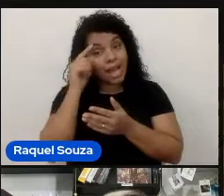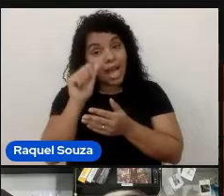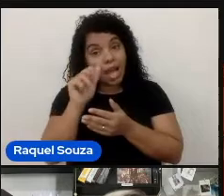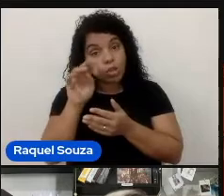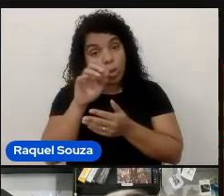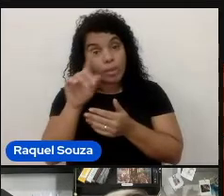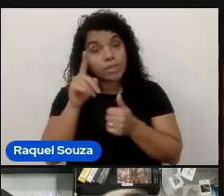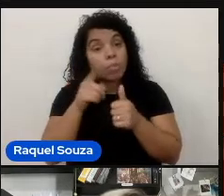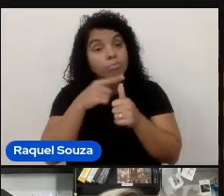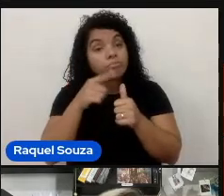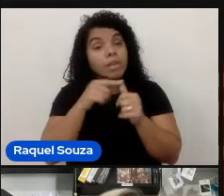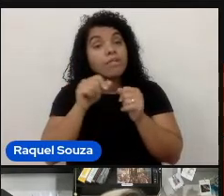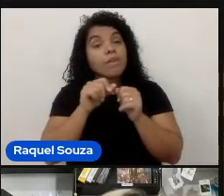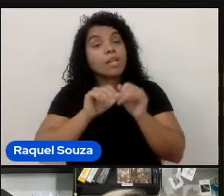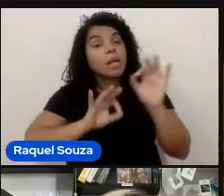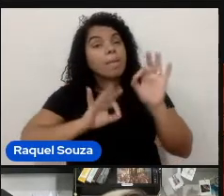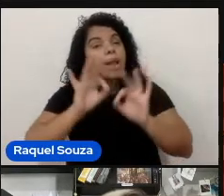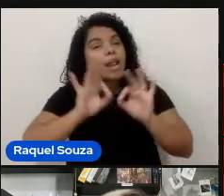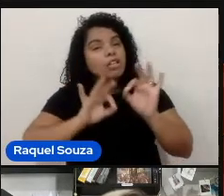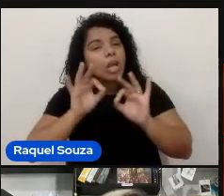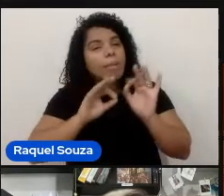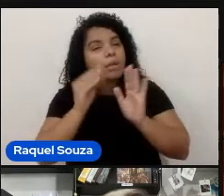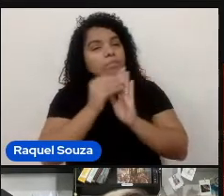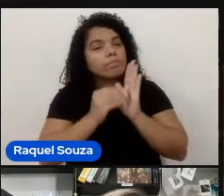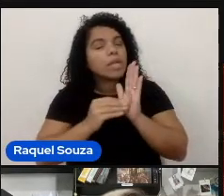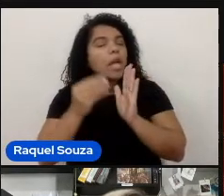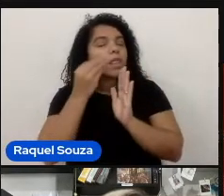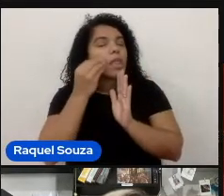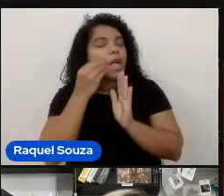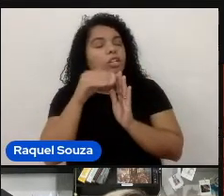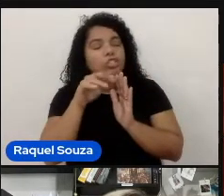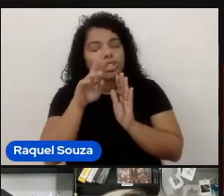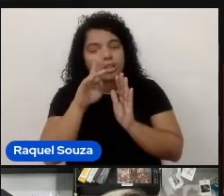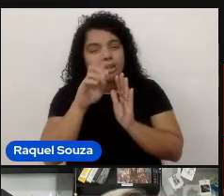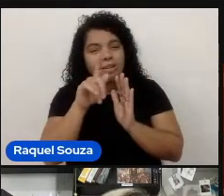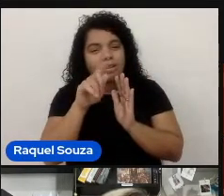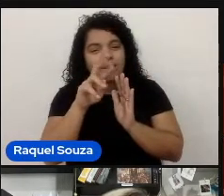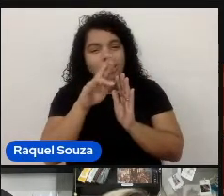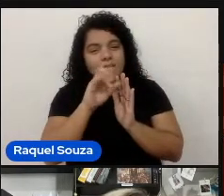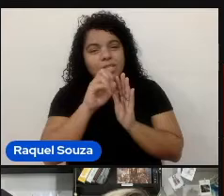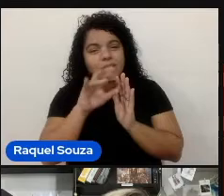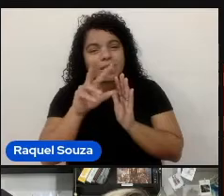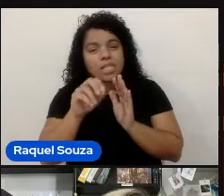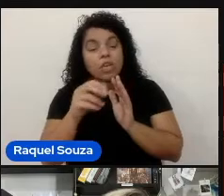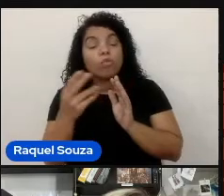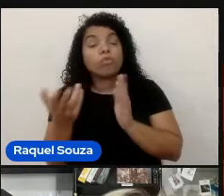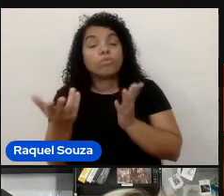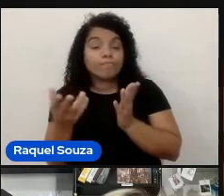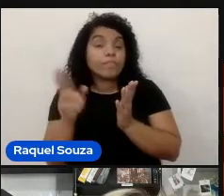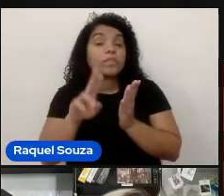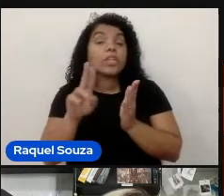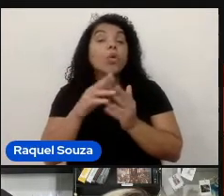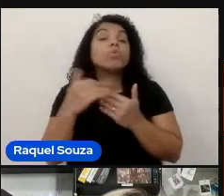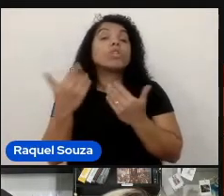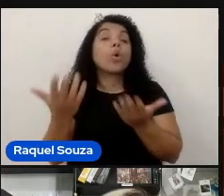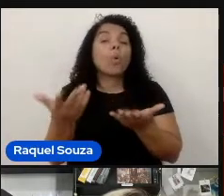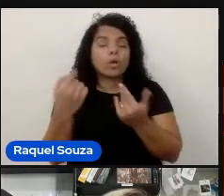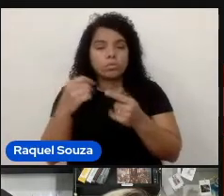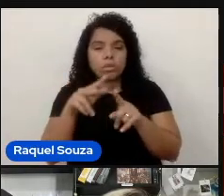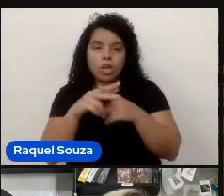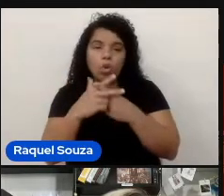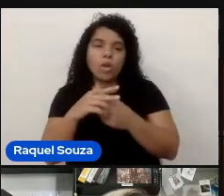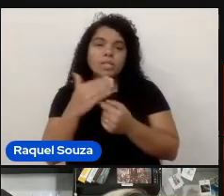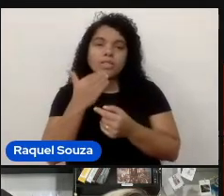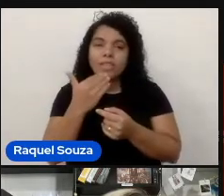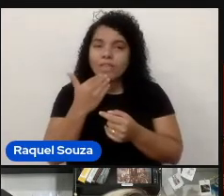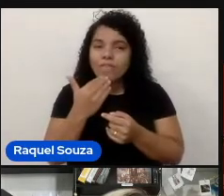primeiro um planejamento de testes regressivos. E quando que você aplica o teste regressivo? Quando é feita uma correção de um defeito,